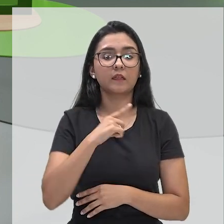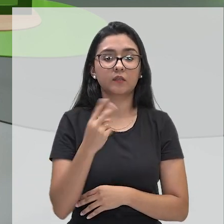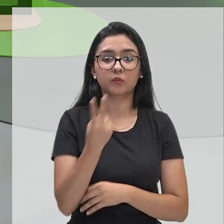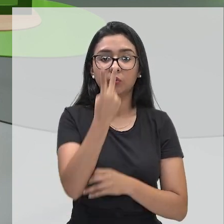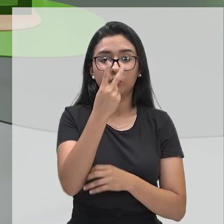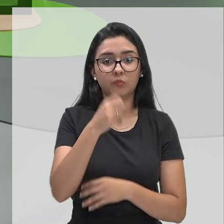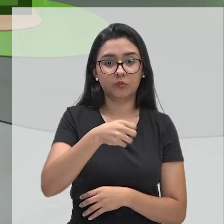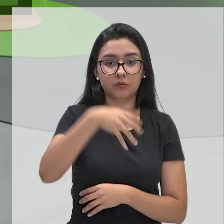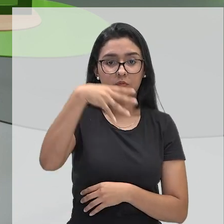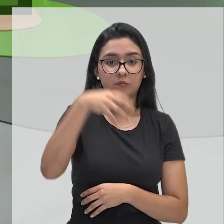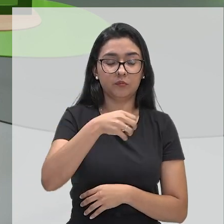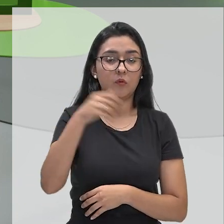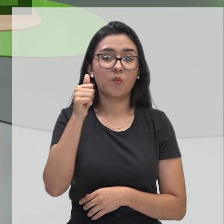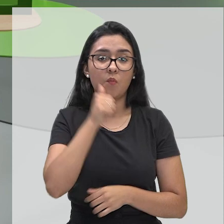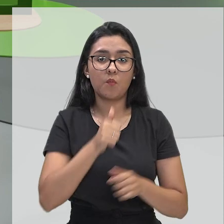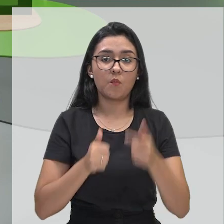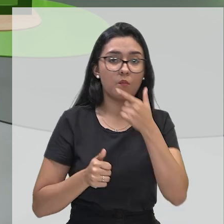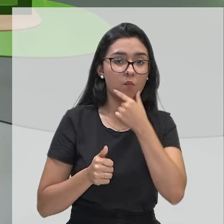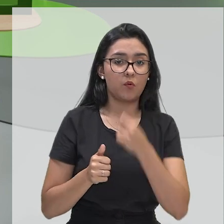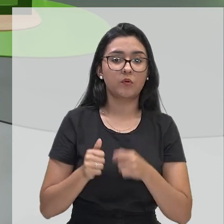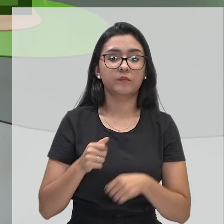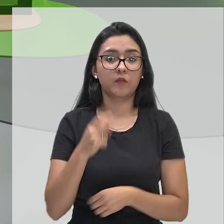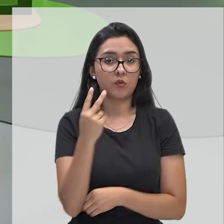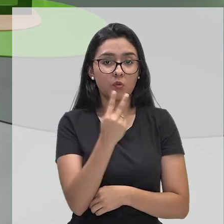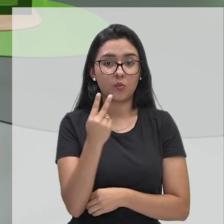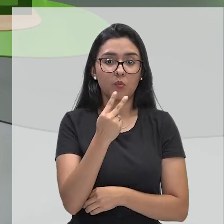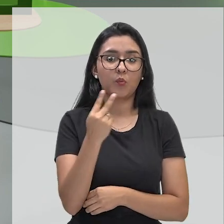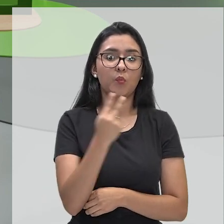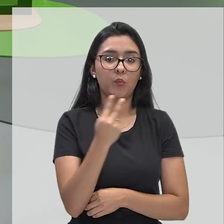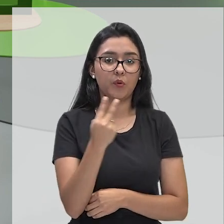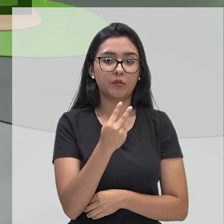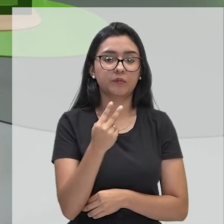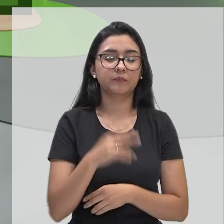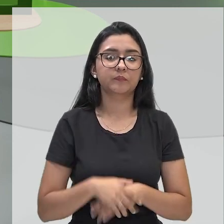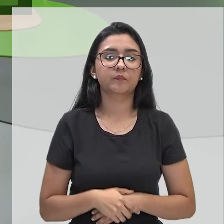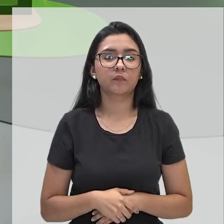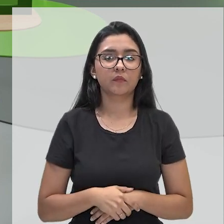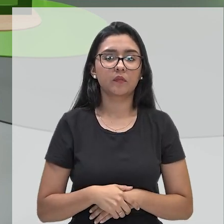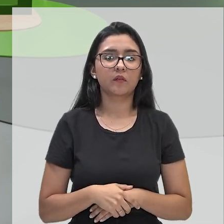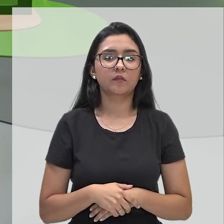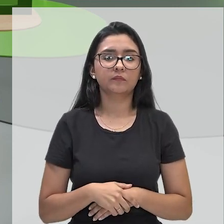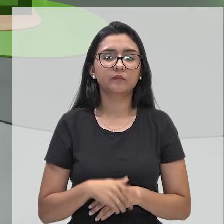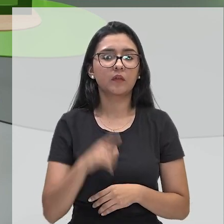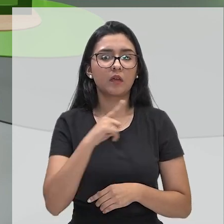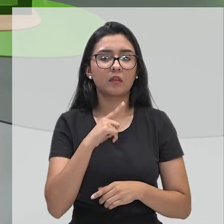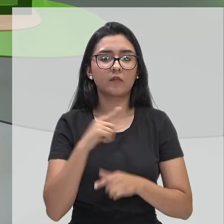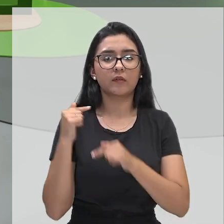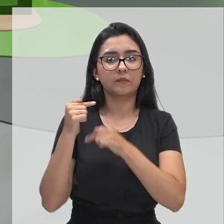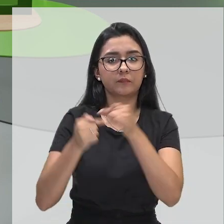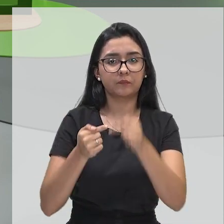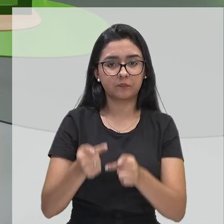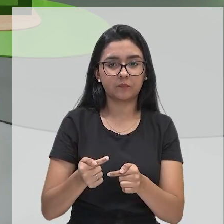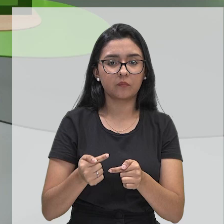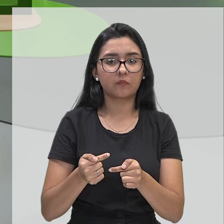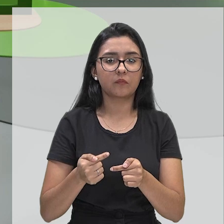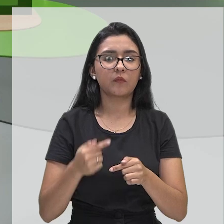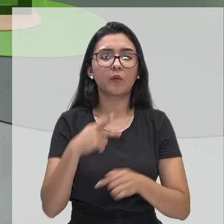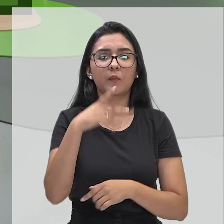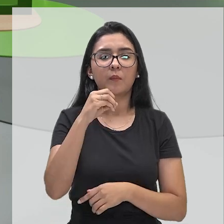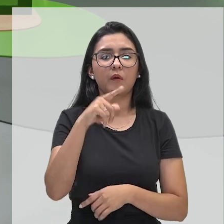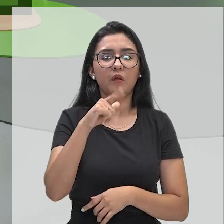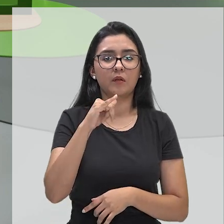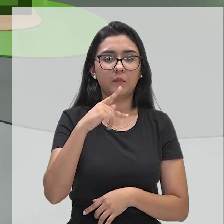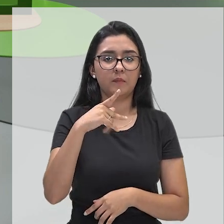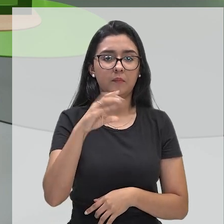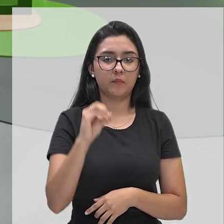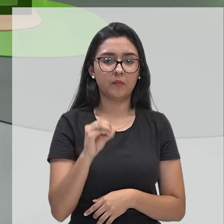duas medusas, né, de sexos separados, elas vão gerar um indivíduo, um embrião, e esse embrião ele vai gerar um pólipo, que vai